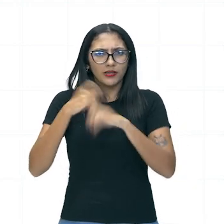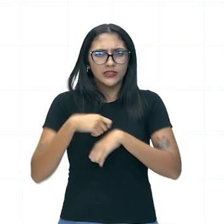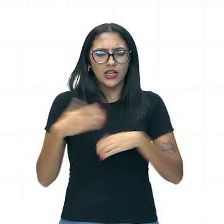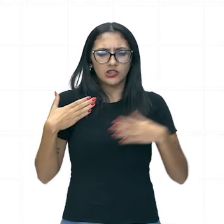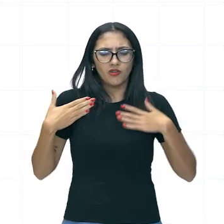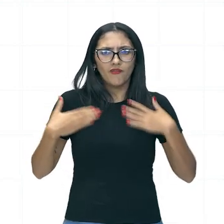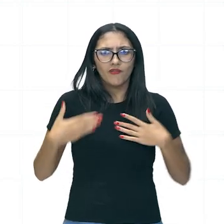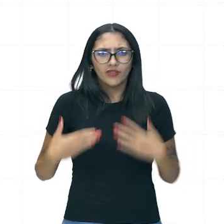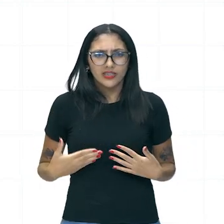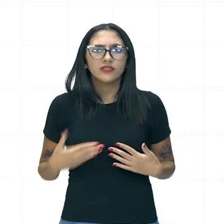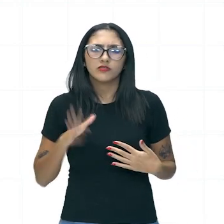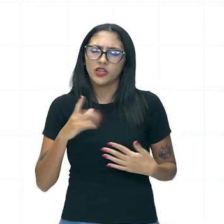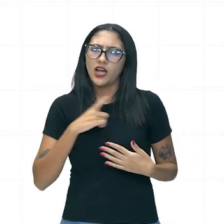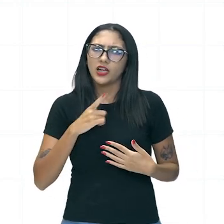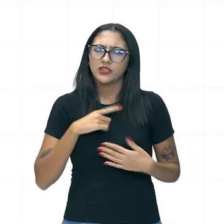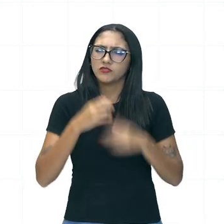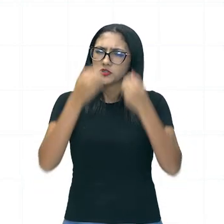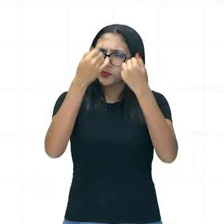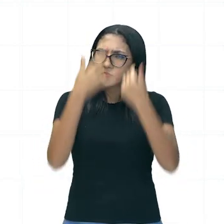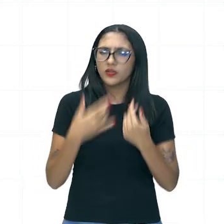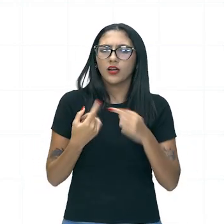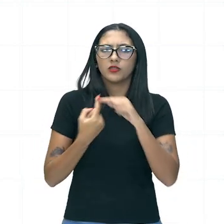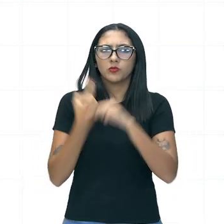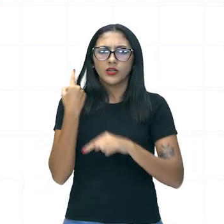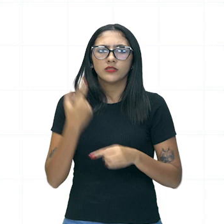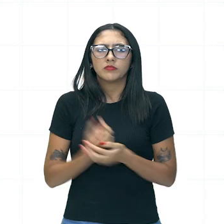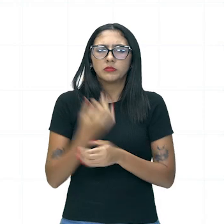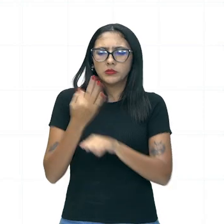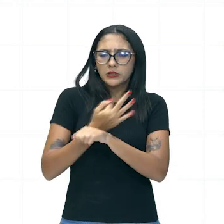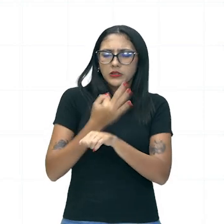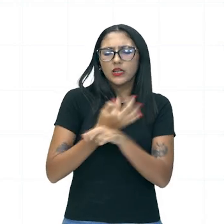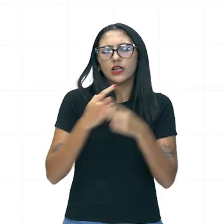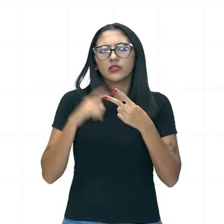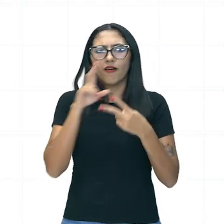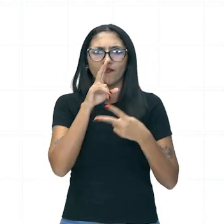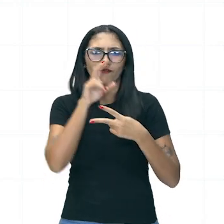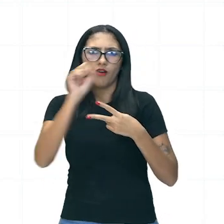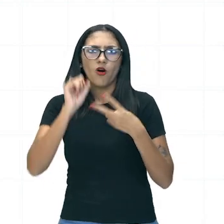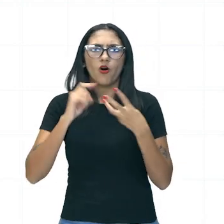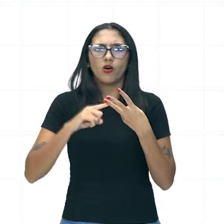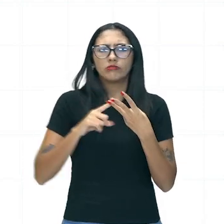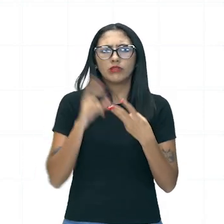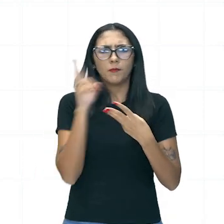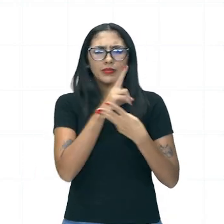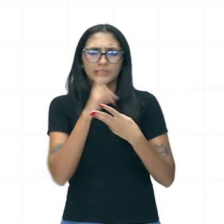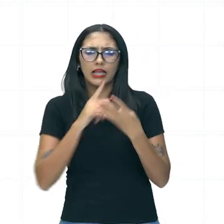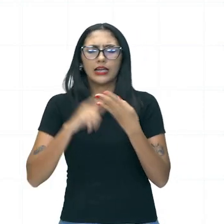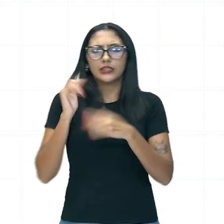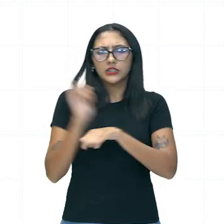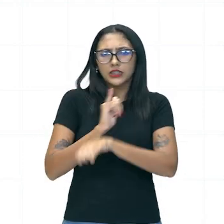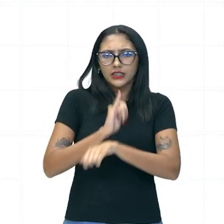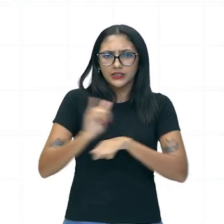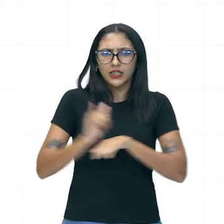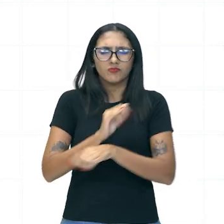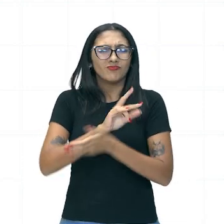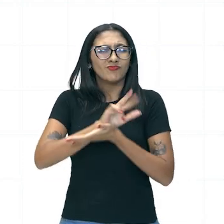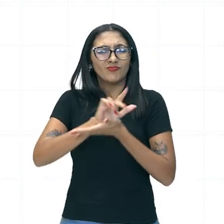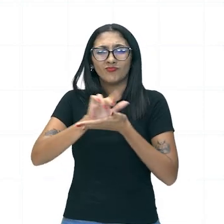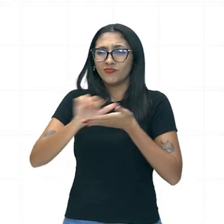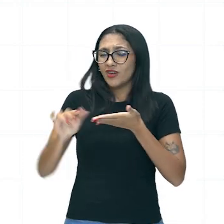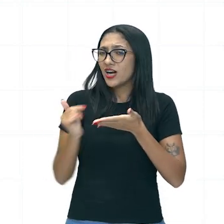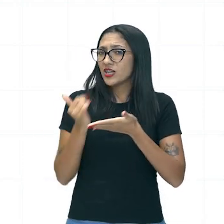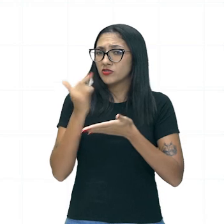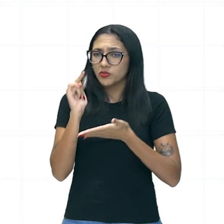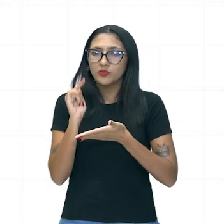né, como a gente já falou lá no início, resistência, força, agilidade, estratégia, entre outras capacidades,